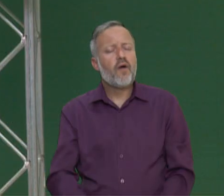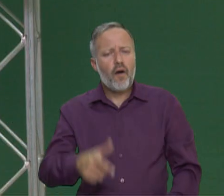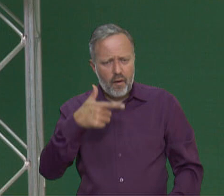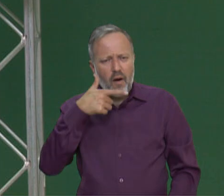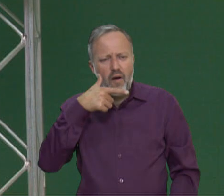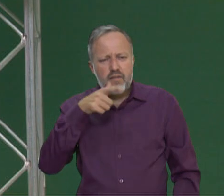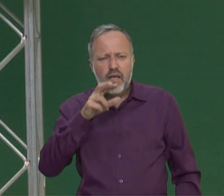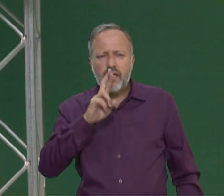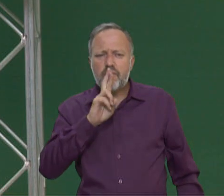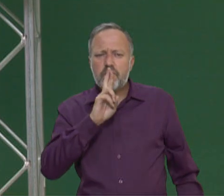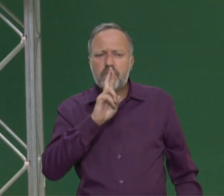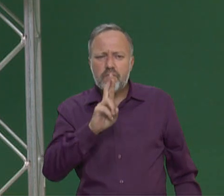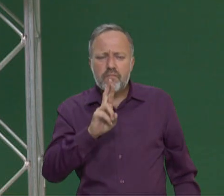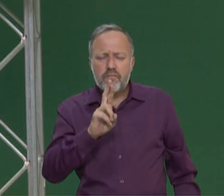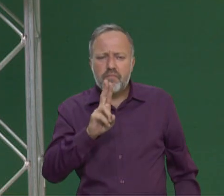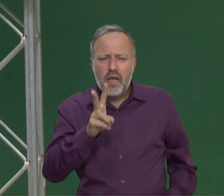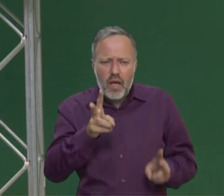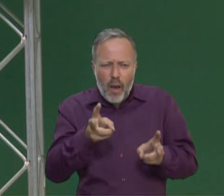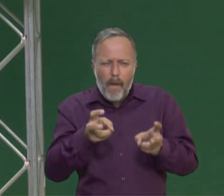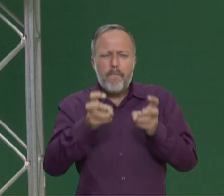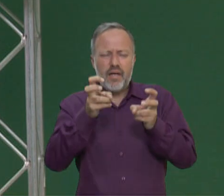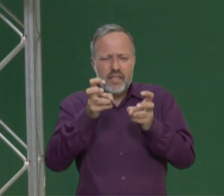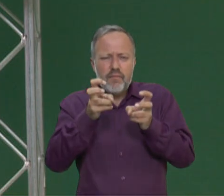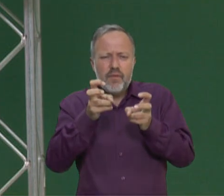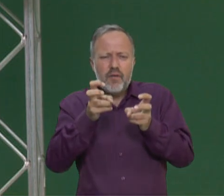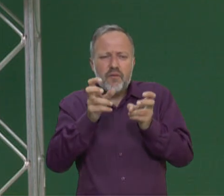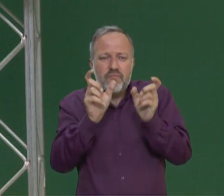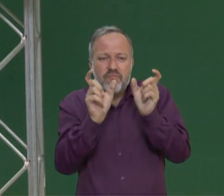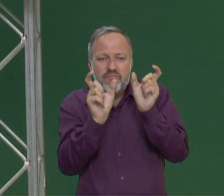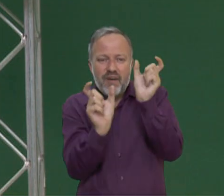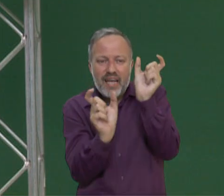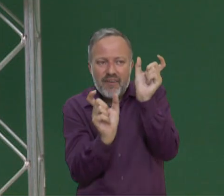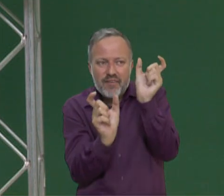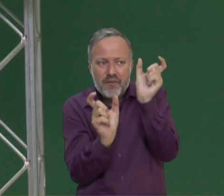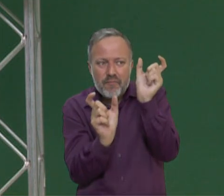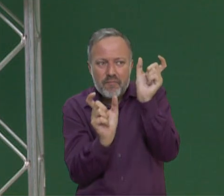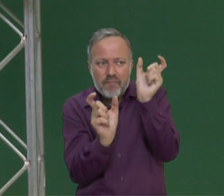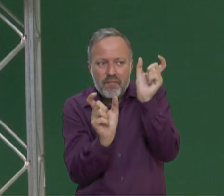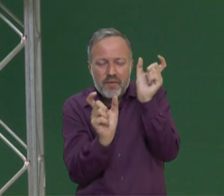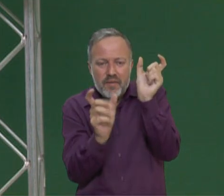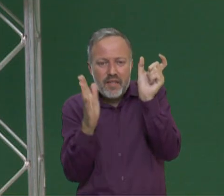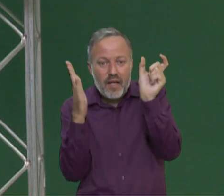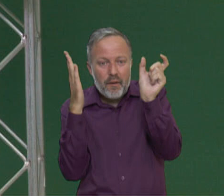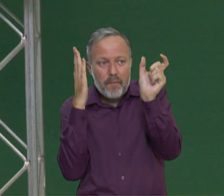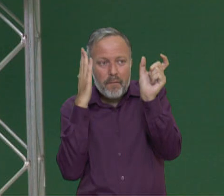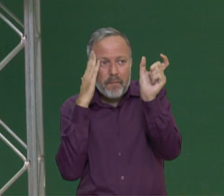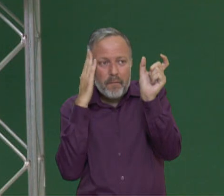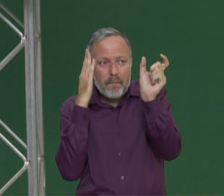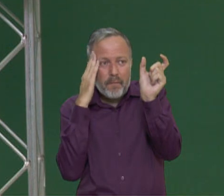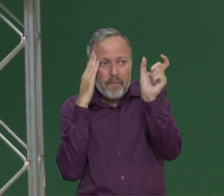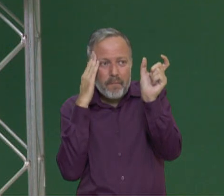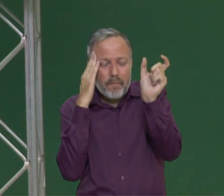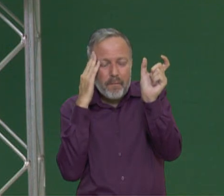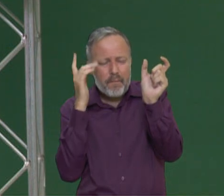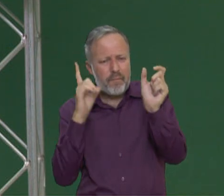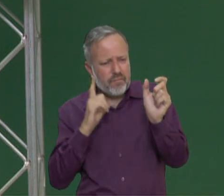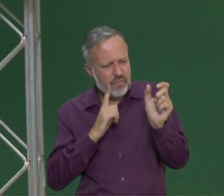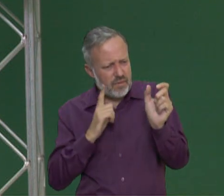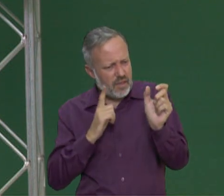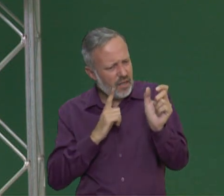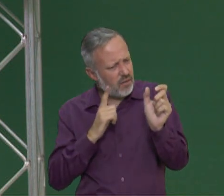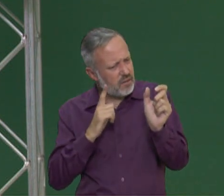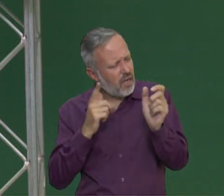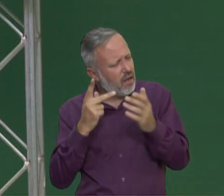conseguiu responder? Você percebeu que tinha uma pegadinha aí? Se você está pensando, tem alguma coisa